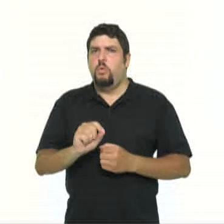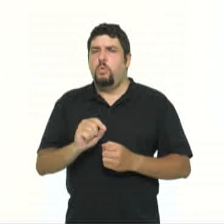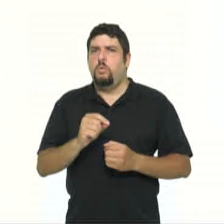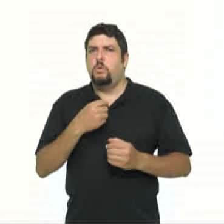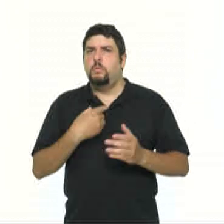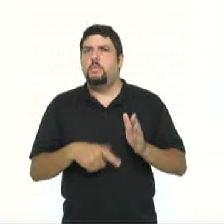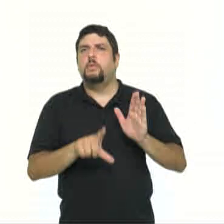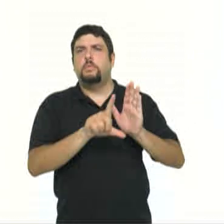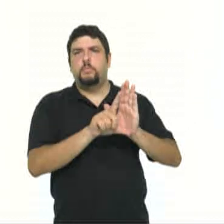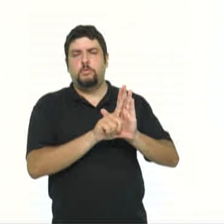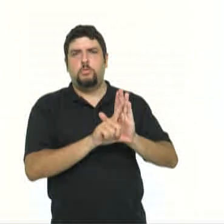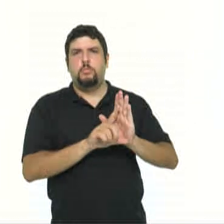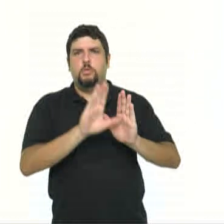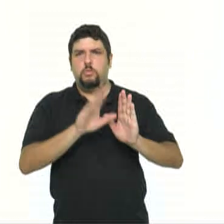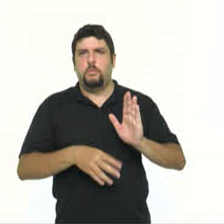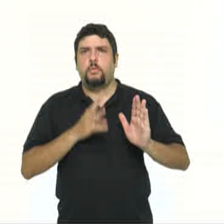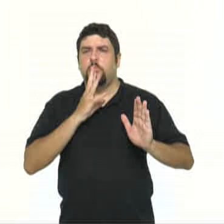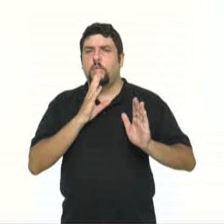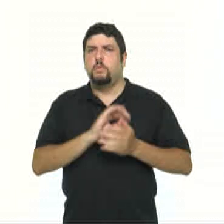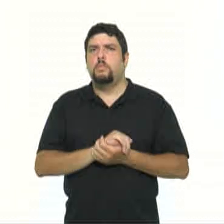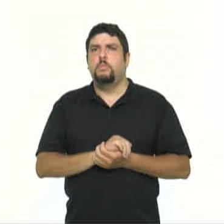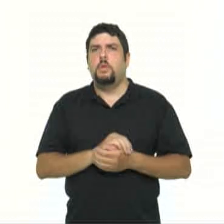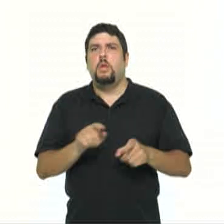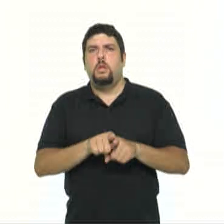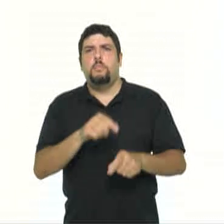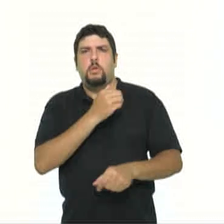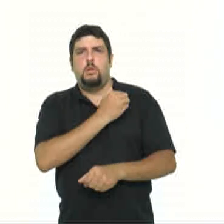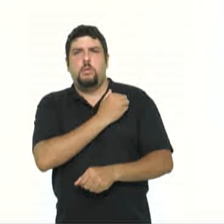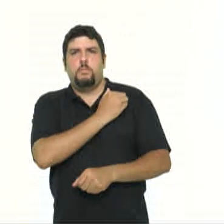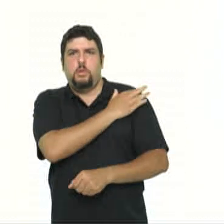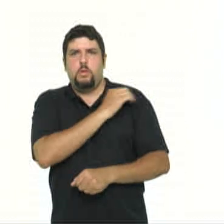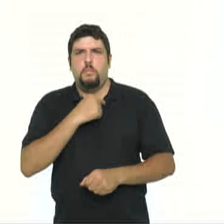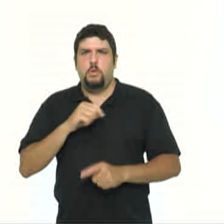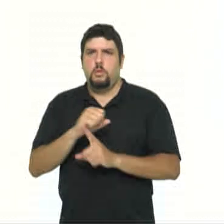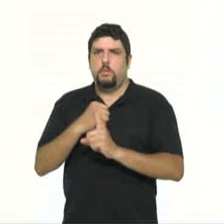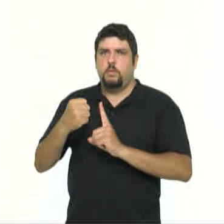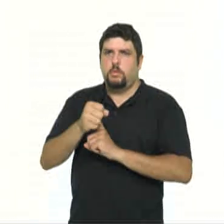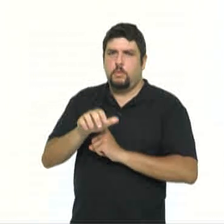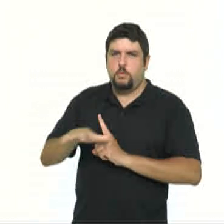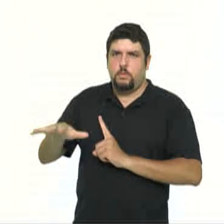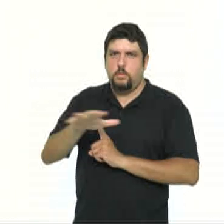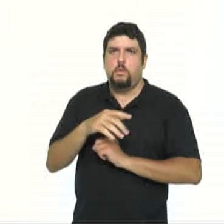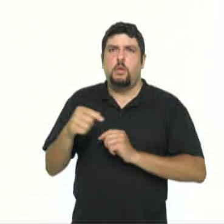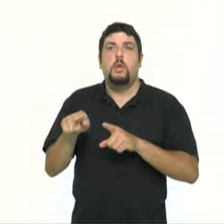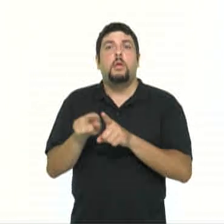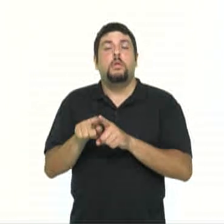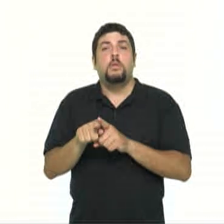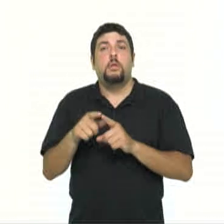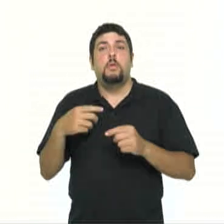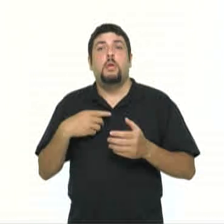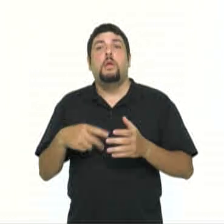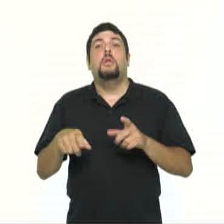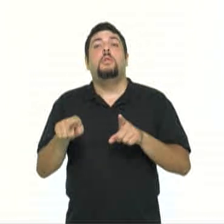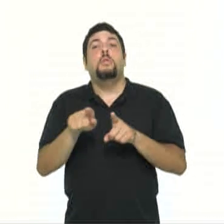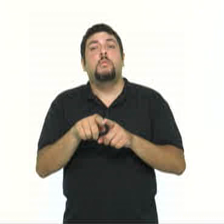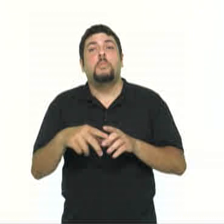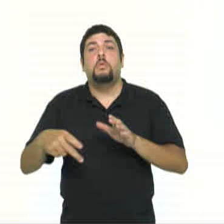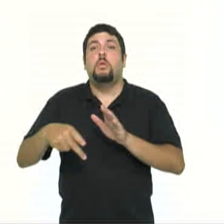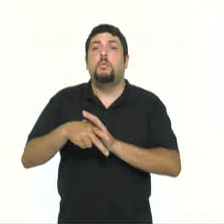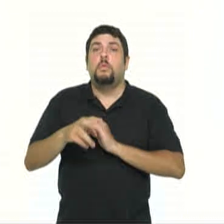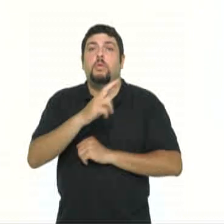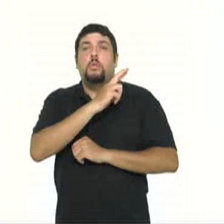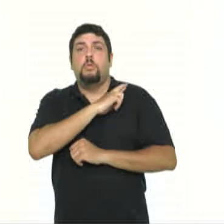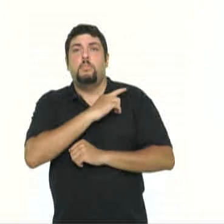mecanismos legais, a discriminação enraizada em parte da sociedade, inclusive dos próprios responsáveis por essas